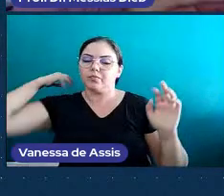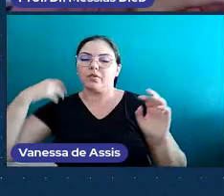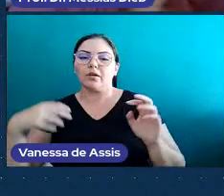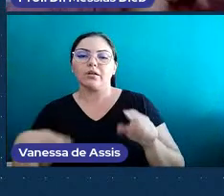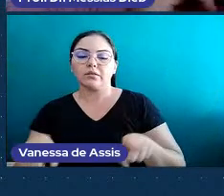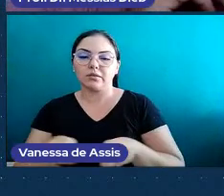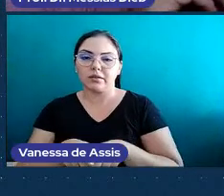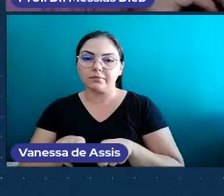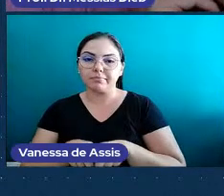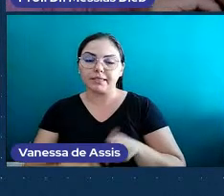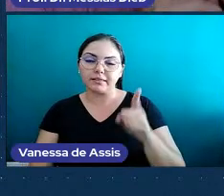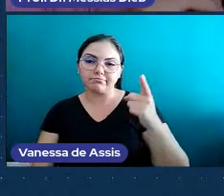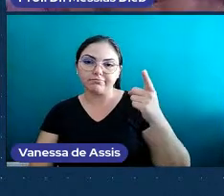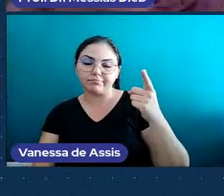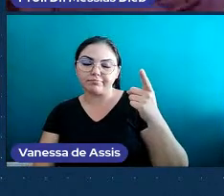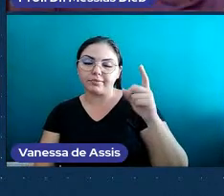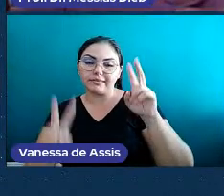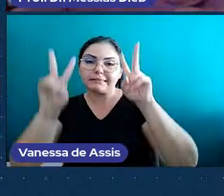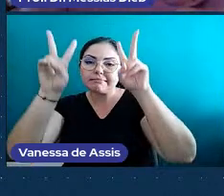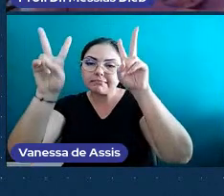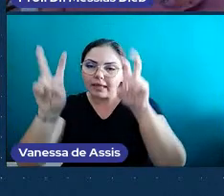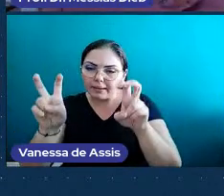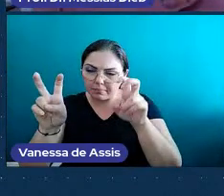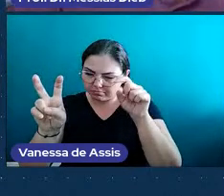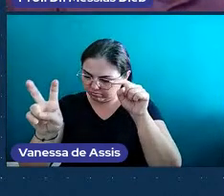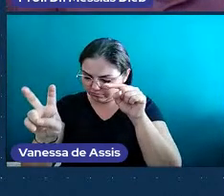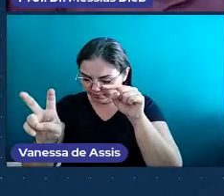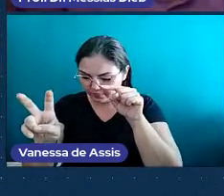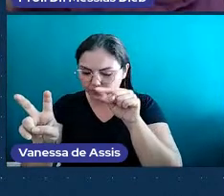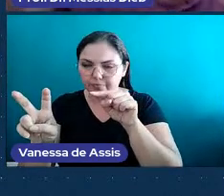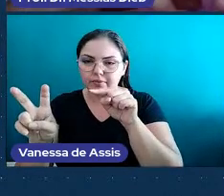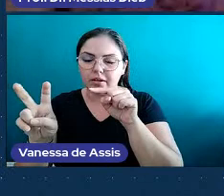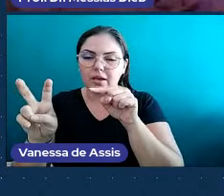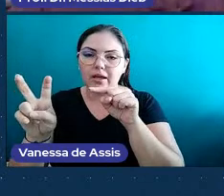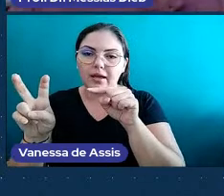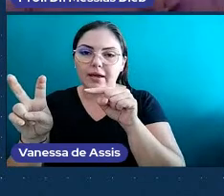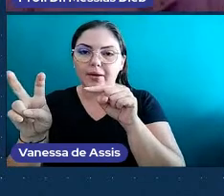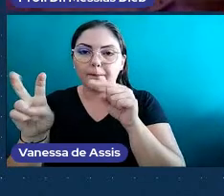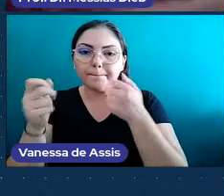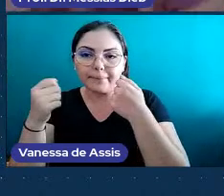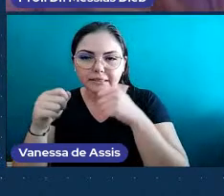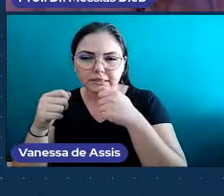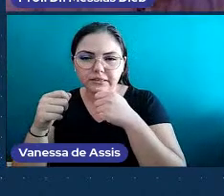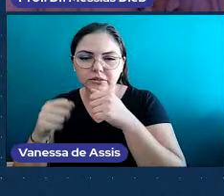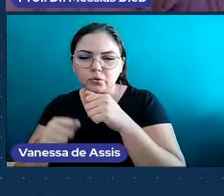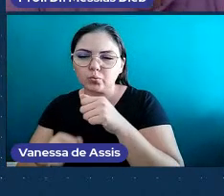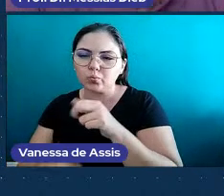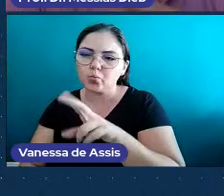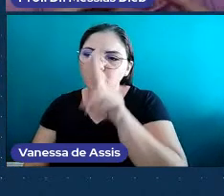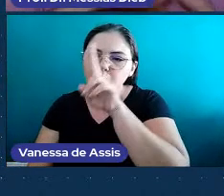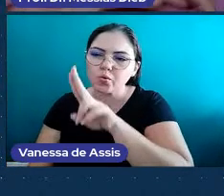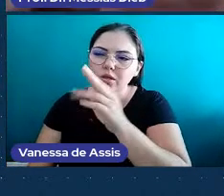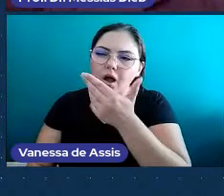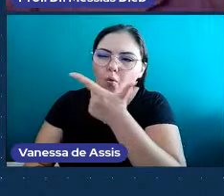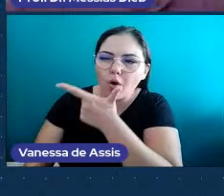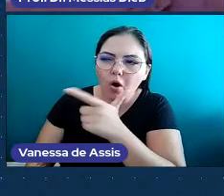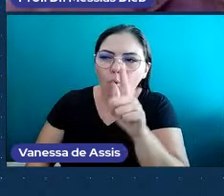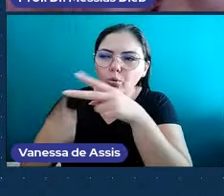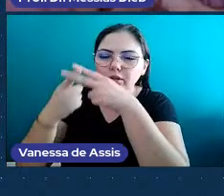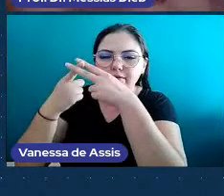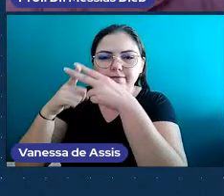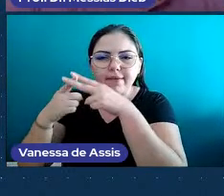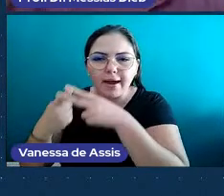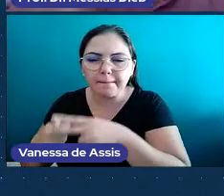Só ele me daria essas informações? Ou eu precisaria de um outro instrumento que pudesse complementar, né? E me